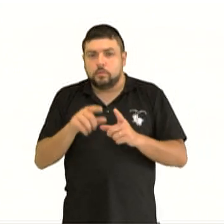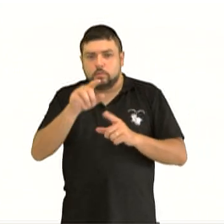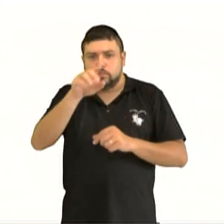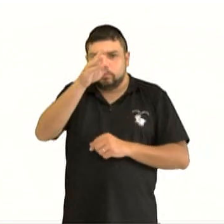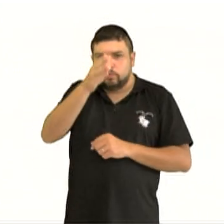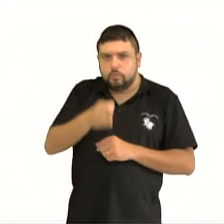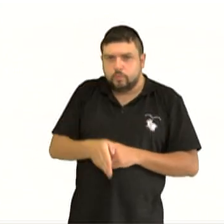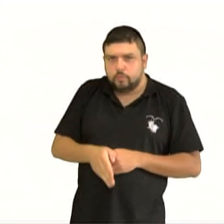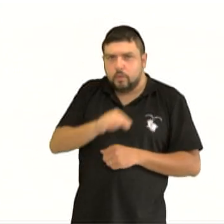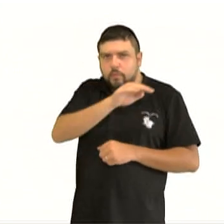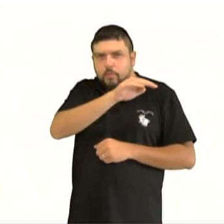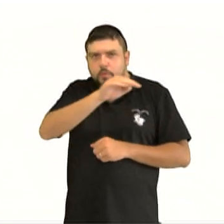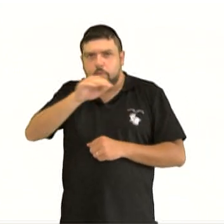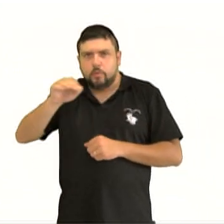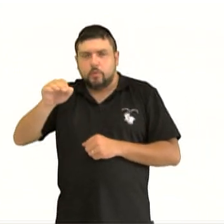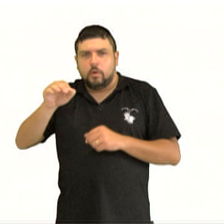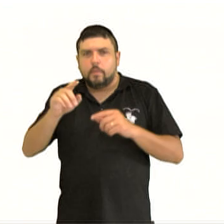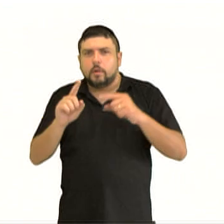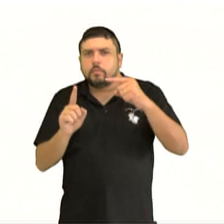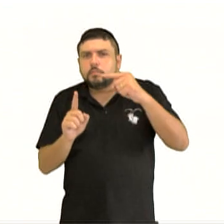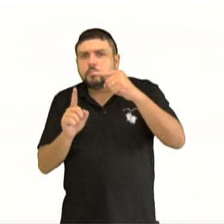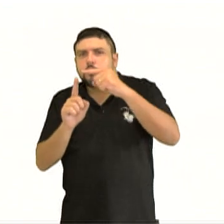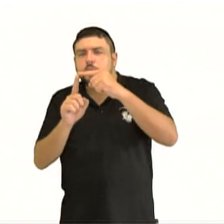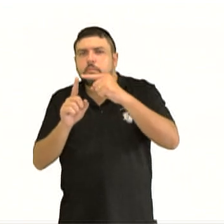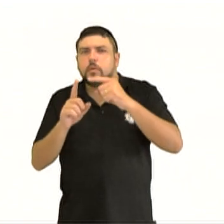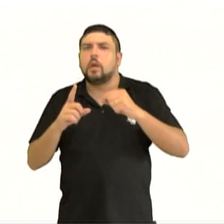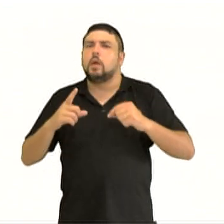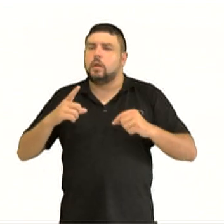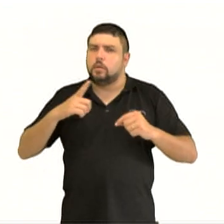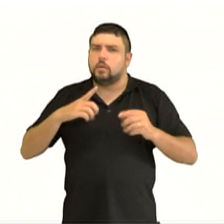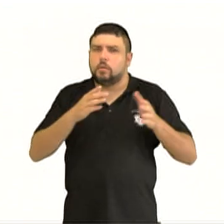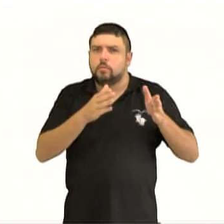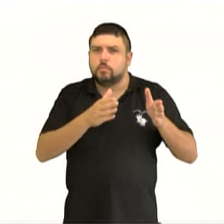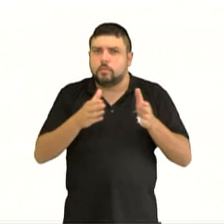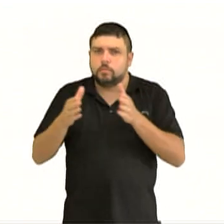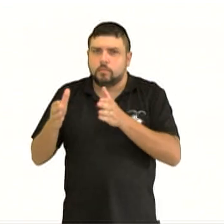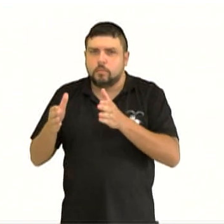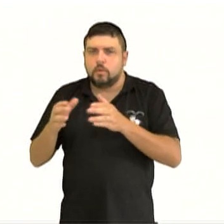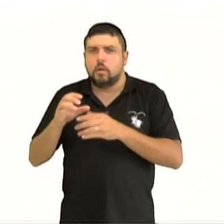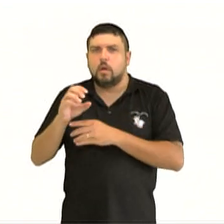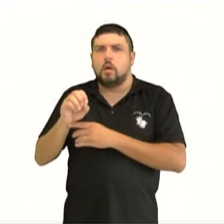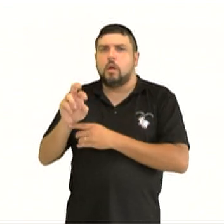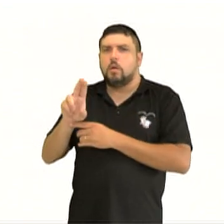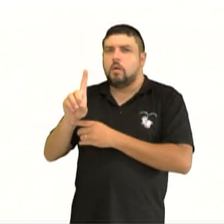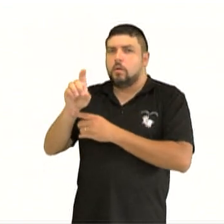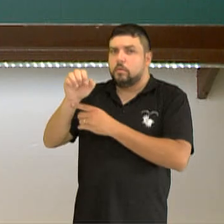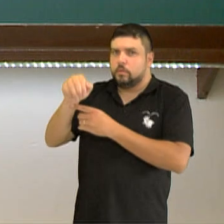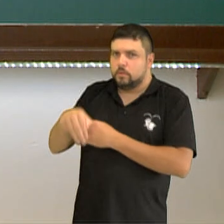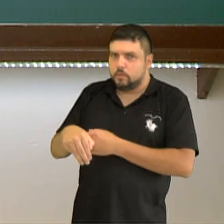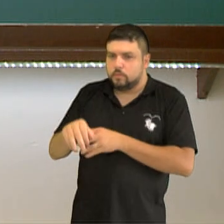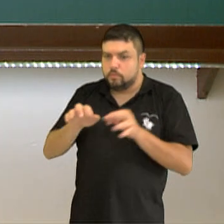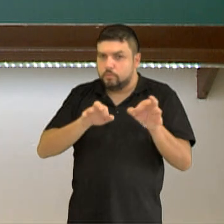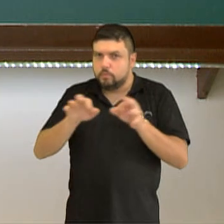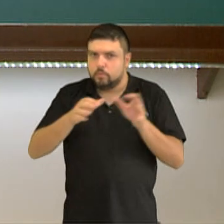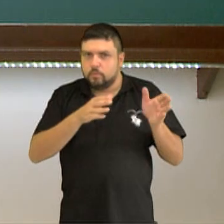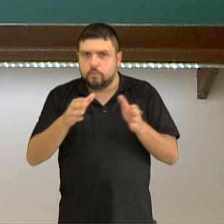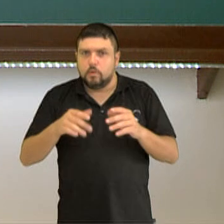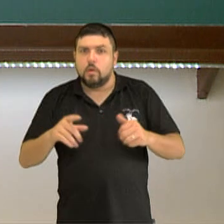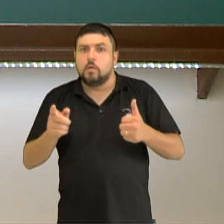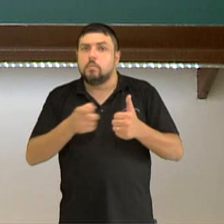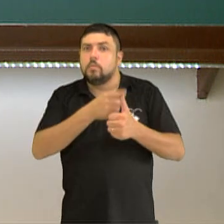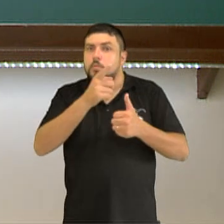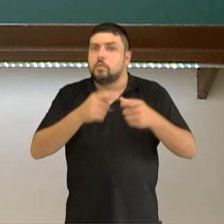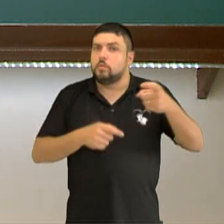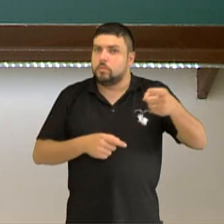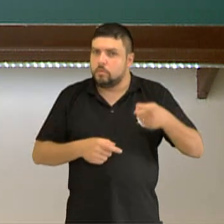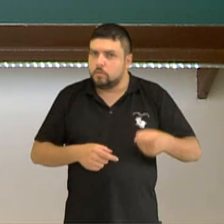chamado par ordenado. Então, existe uma ordem para se escrever aquela informação. Primeiro o valor do x, depois o valor do